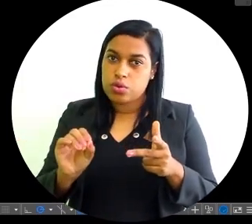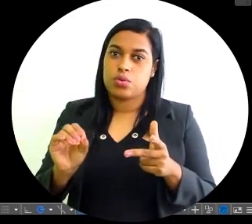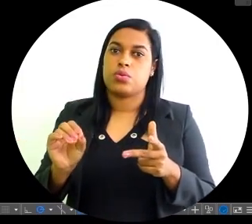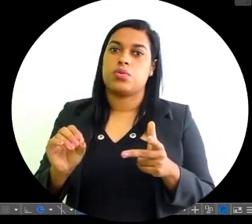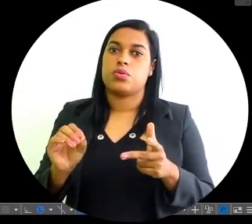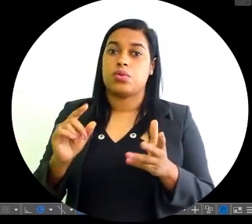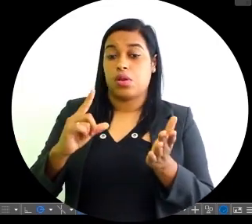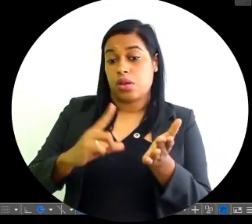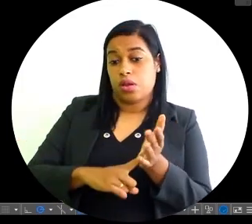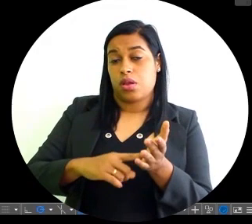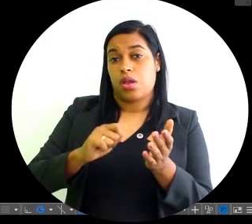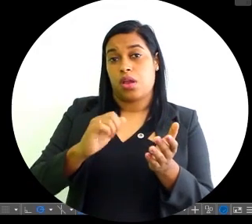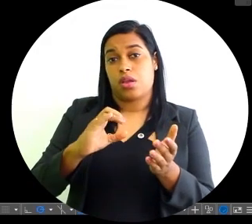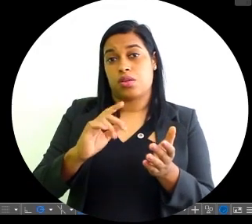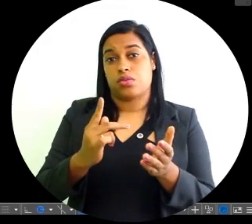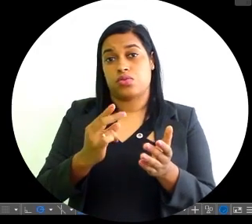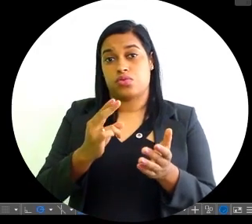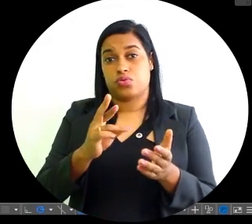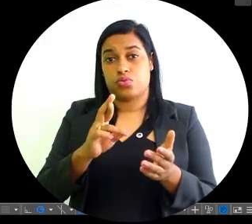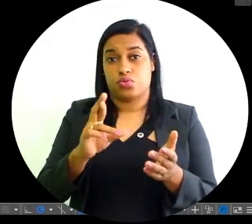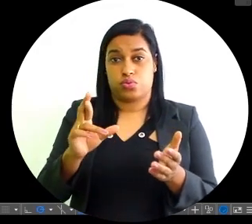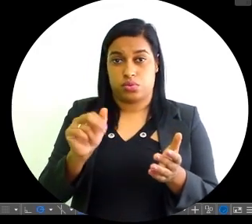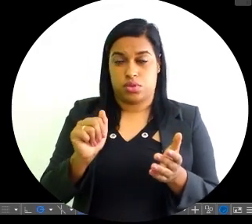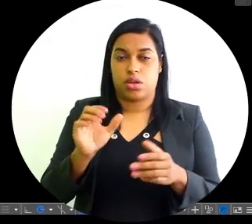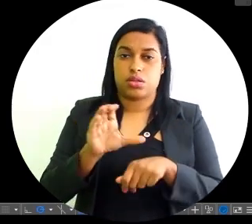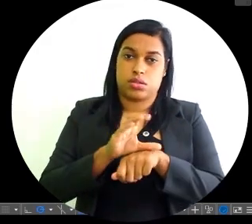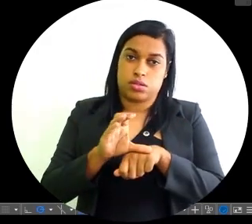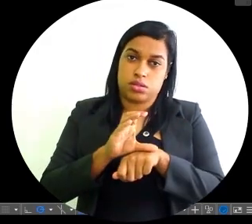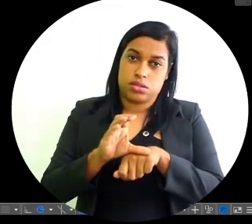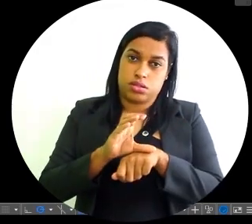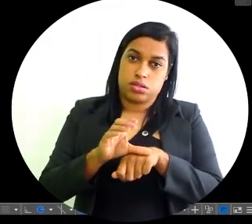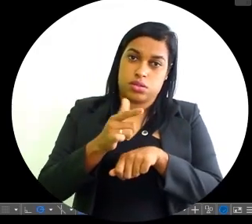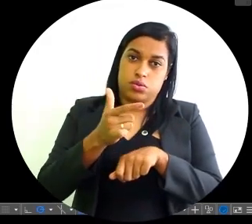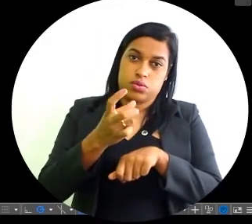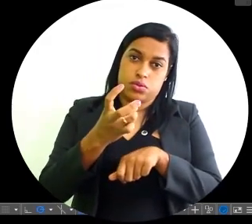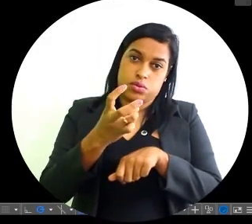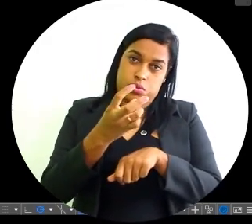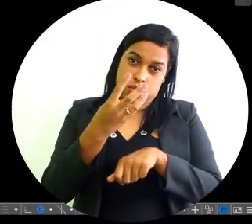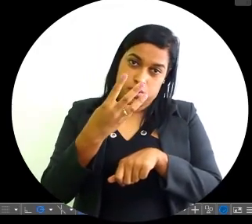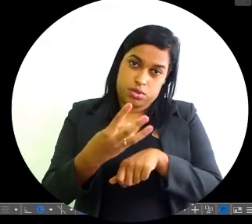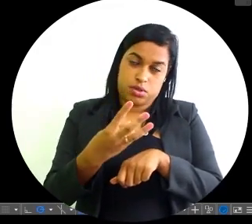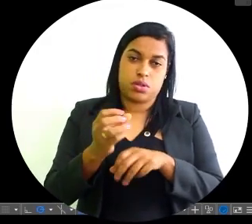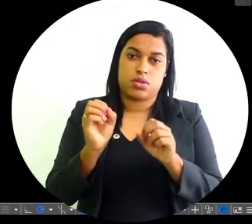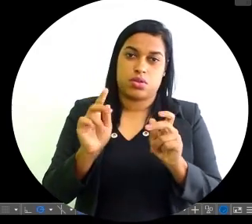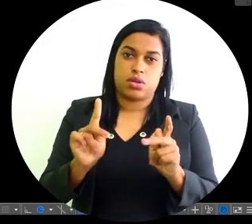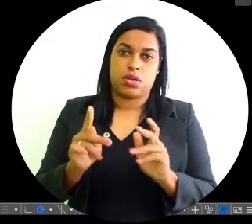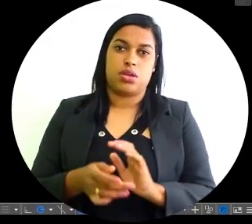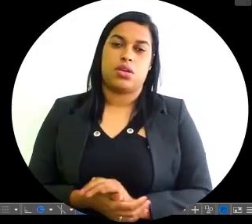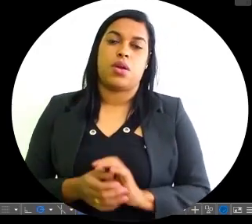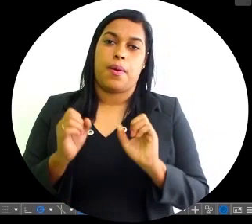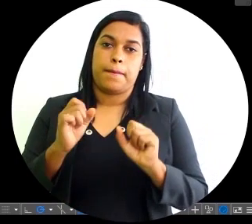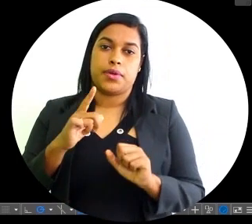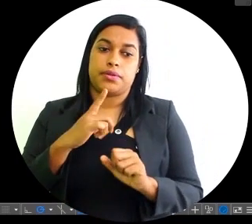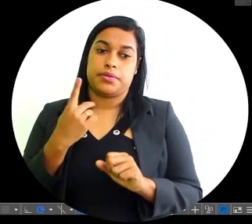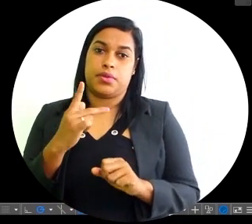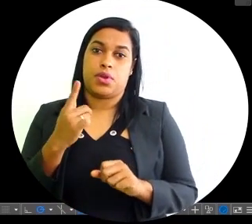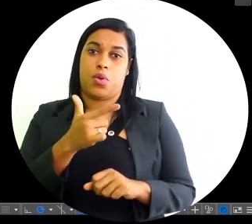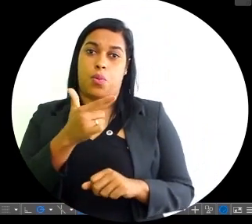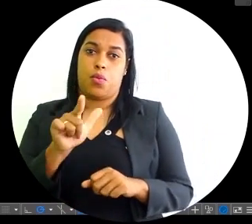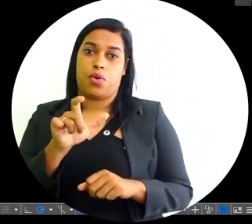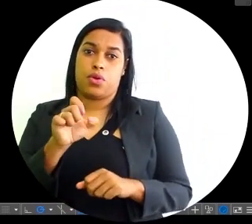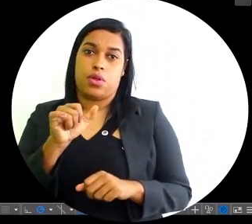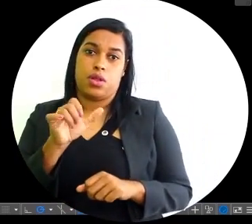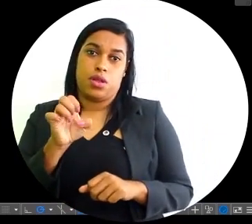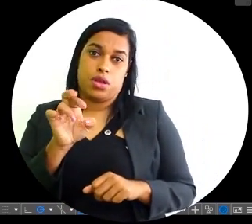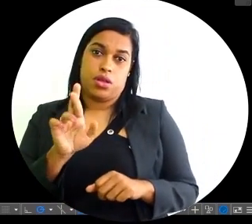clicar sobre a cor e vou colocar um cinza aqui. Cor 253, ok. Eu poderia ter aqui um outro layer,